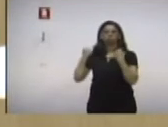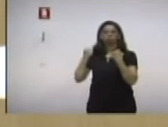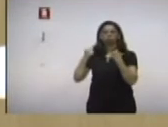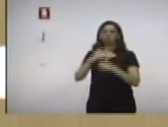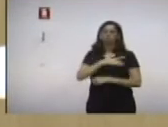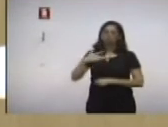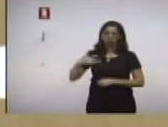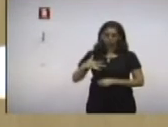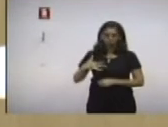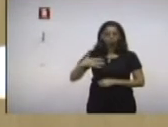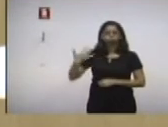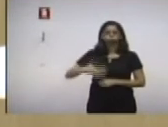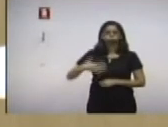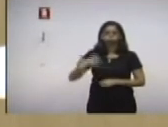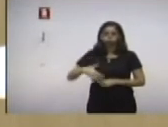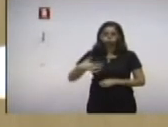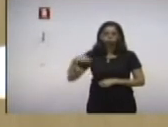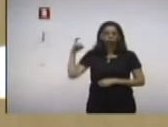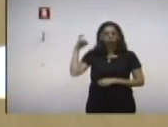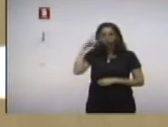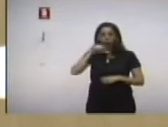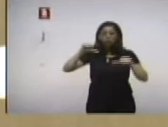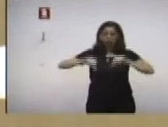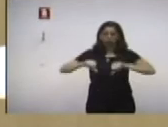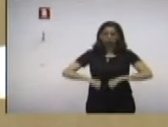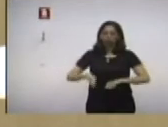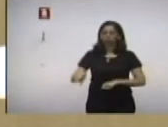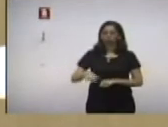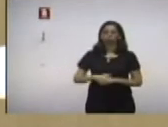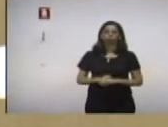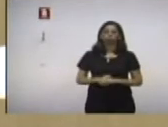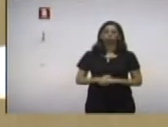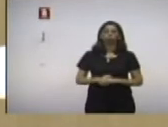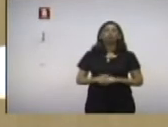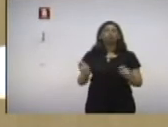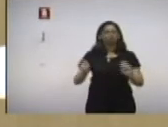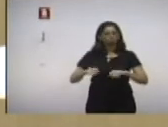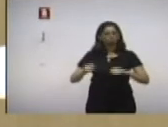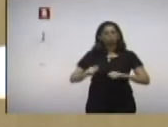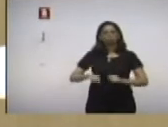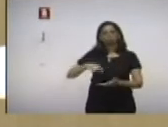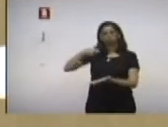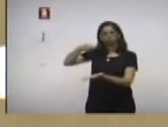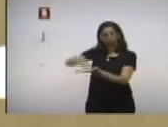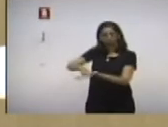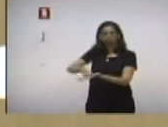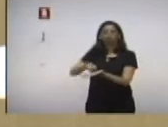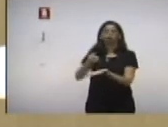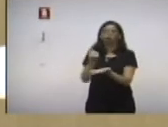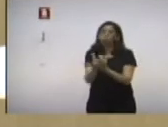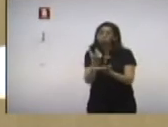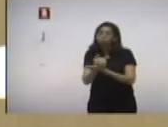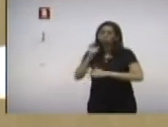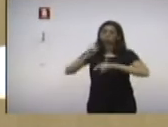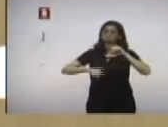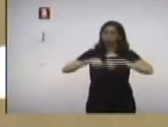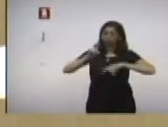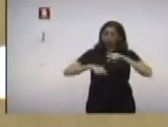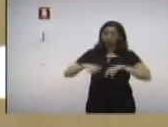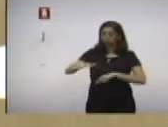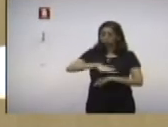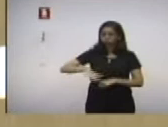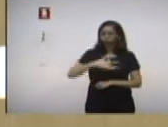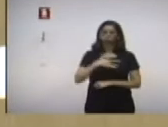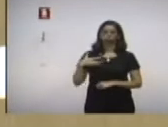saúde de média e alta complexidade ela tem atenderia a rede ambulatorial a rede ambulatorial